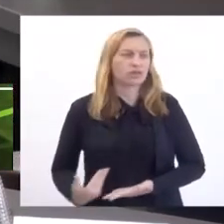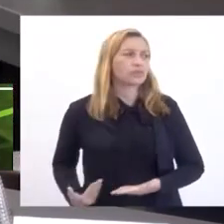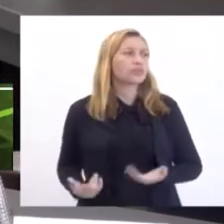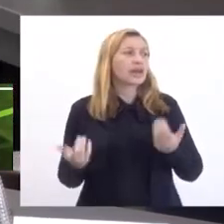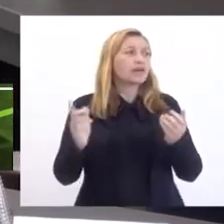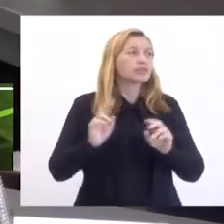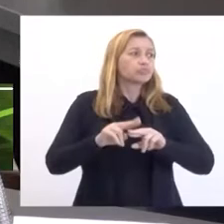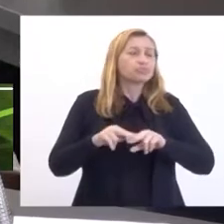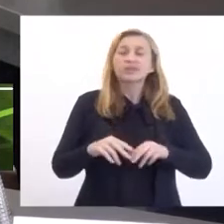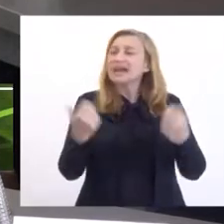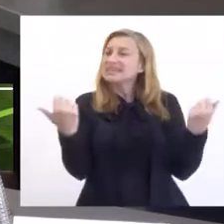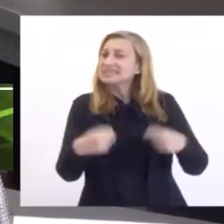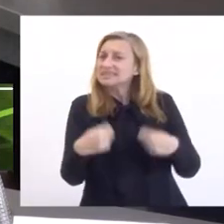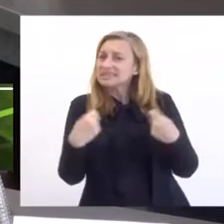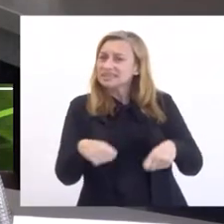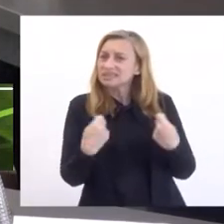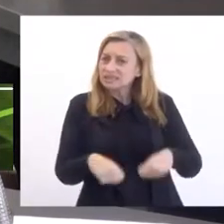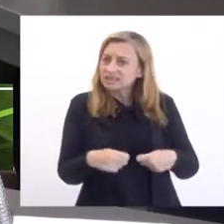necessidade